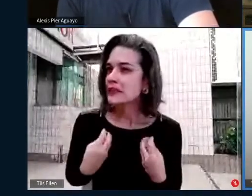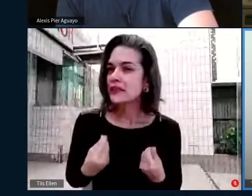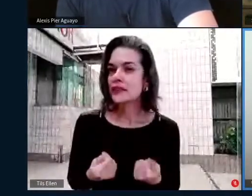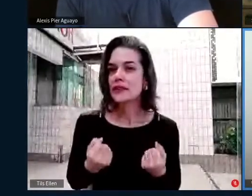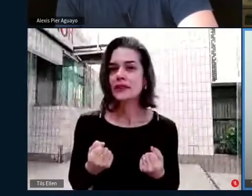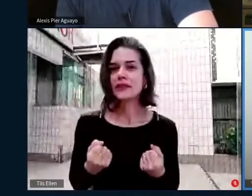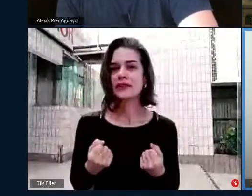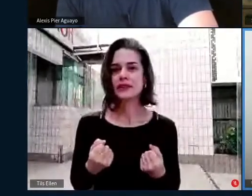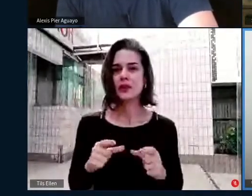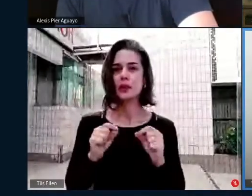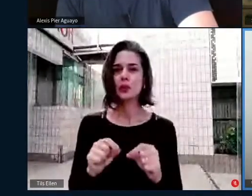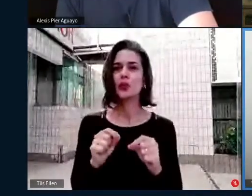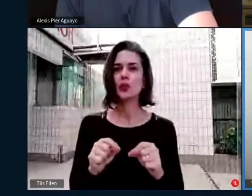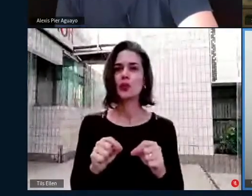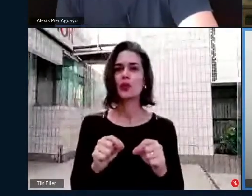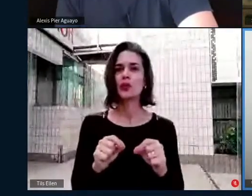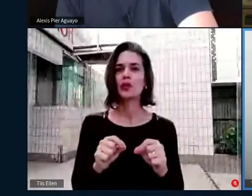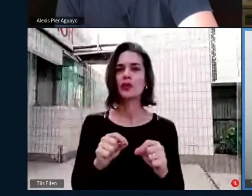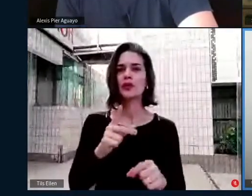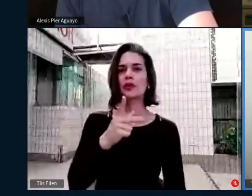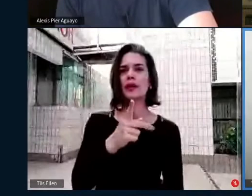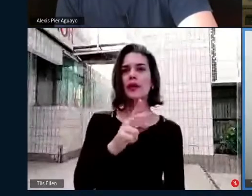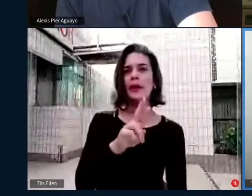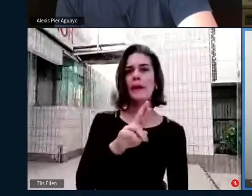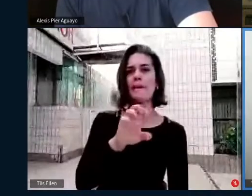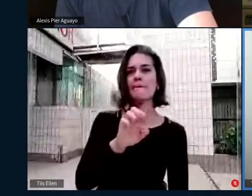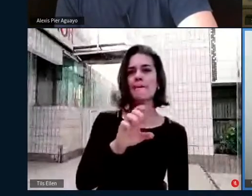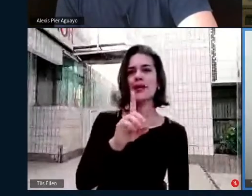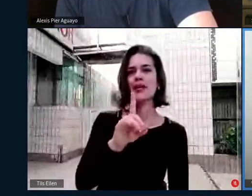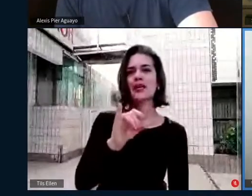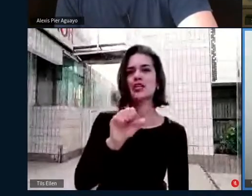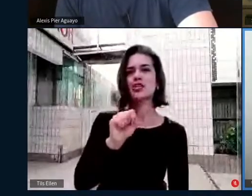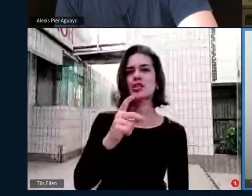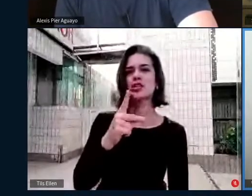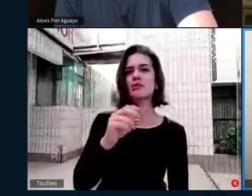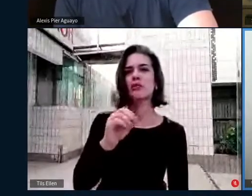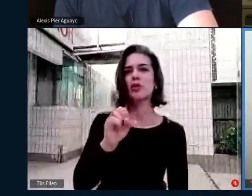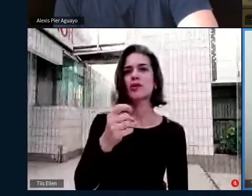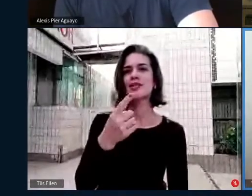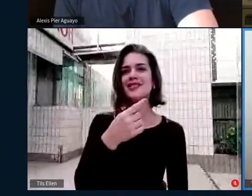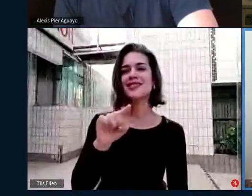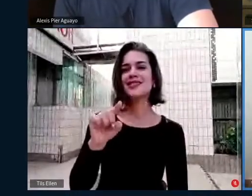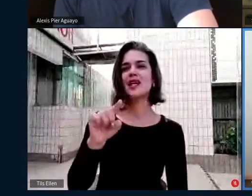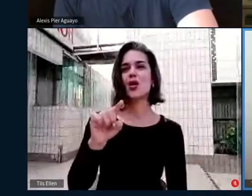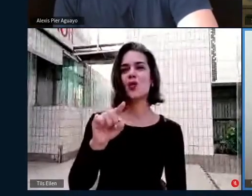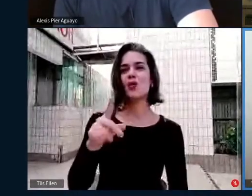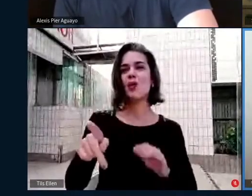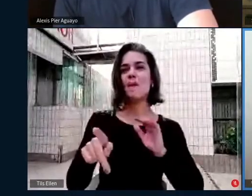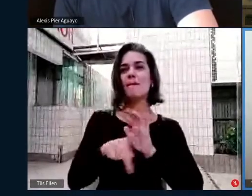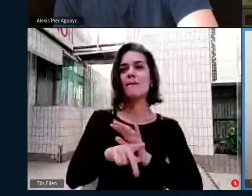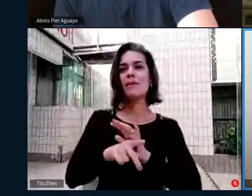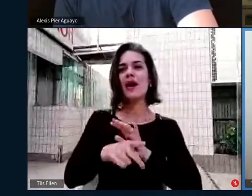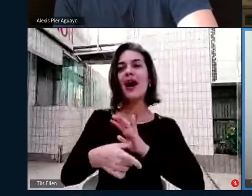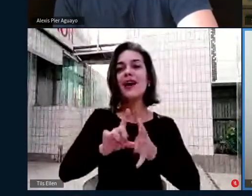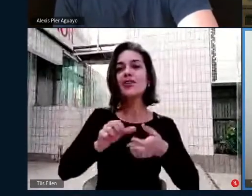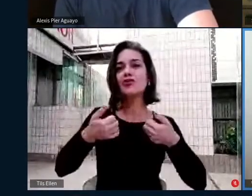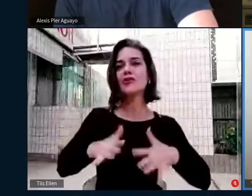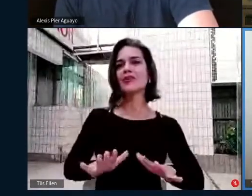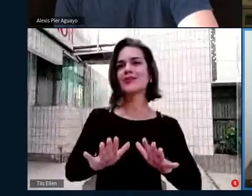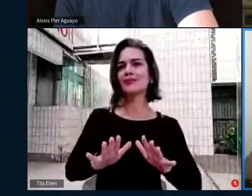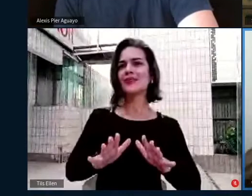que é essa tal predisposição inata cognitiva para ser intérprete. Para mim, isso